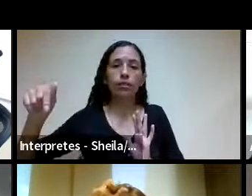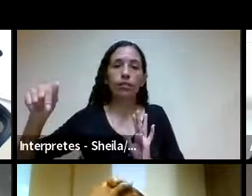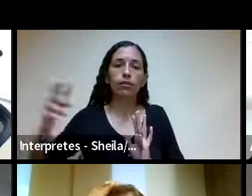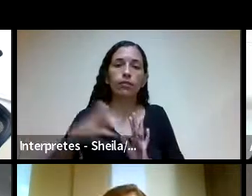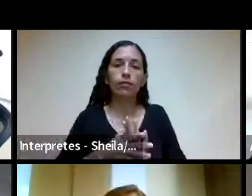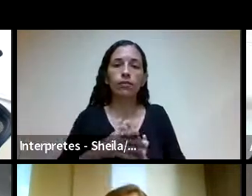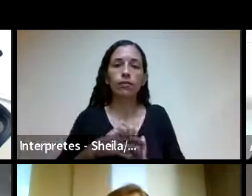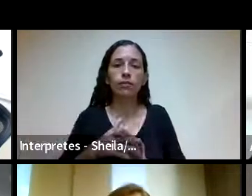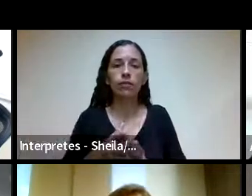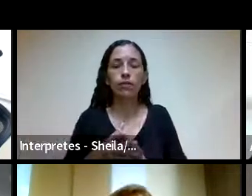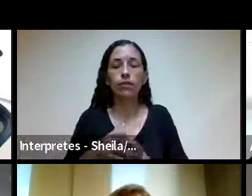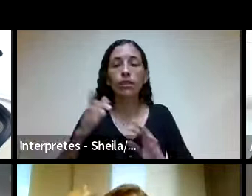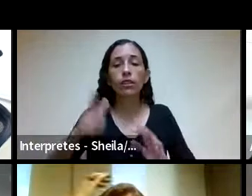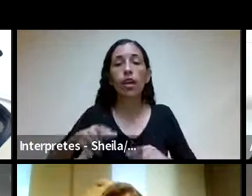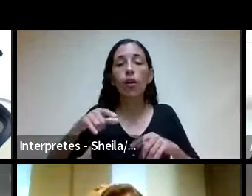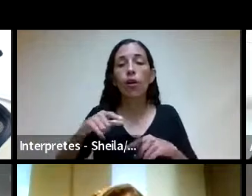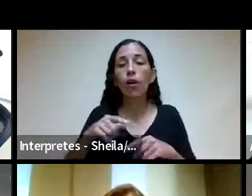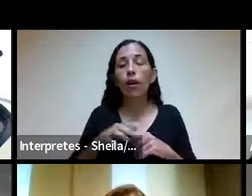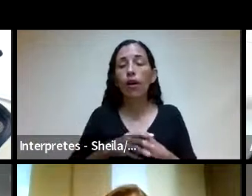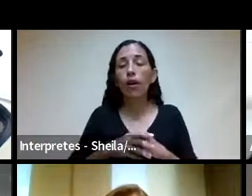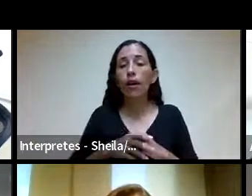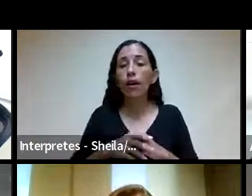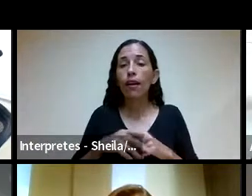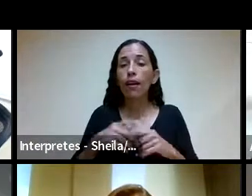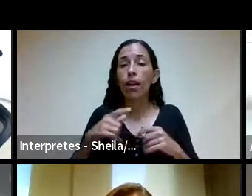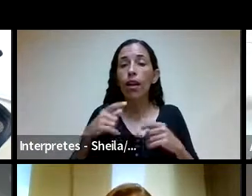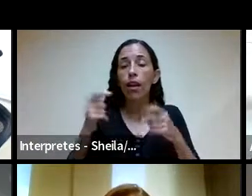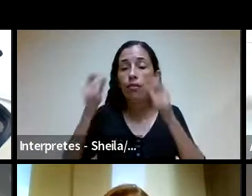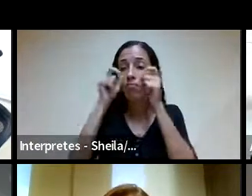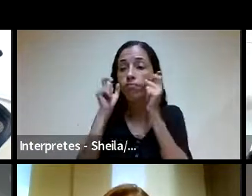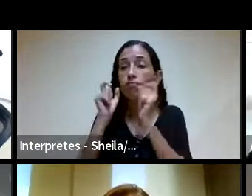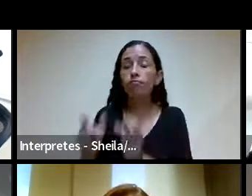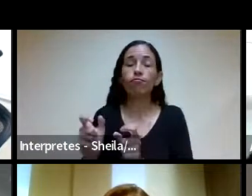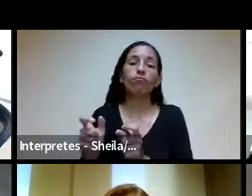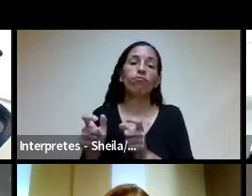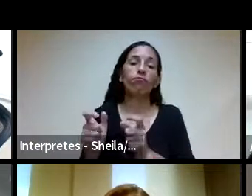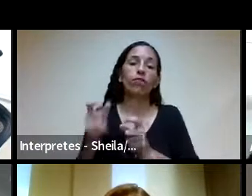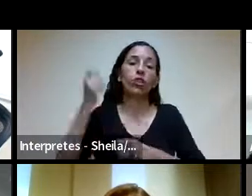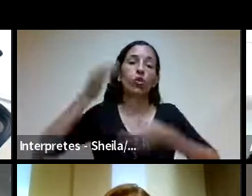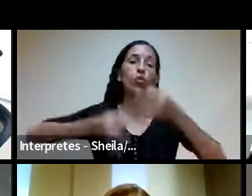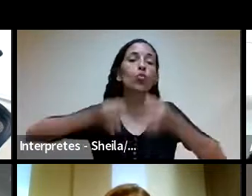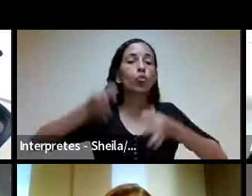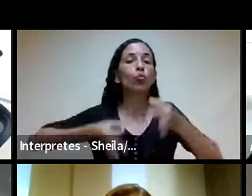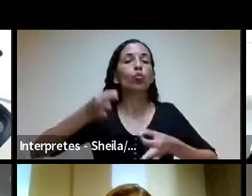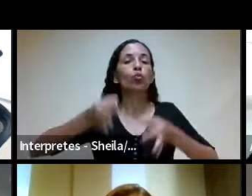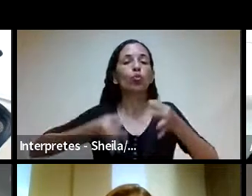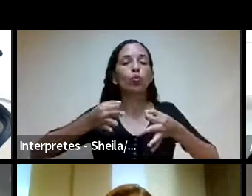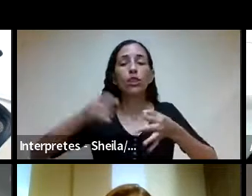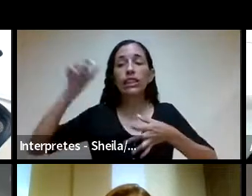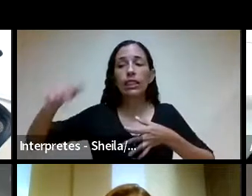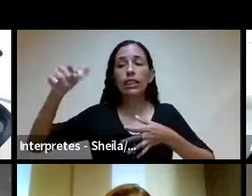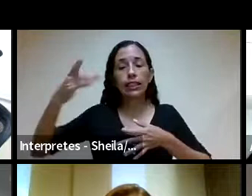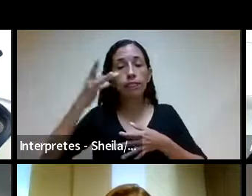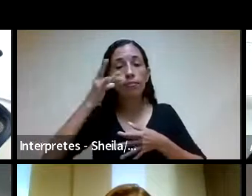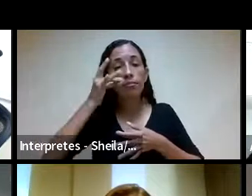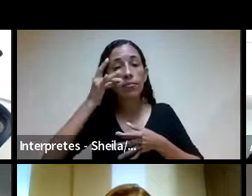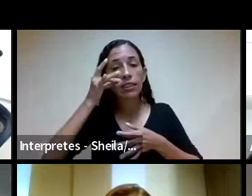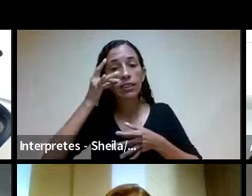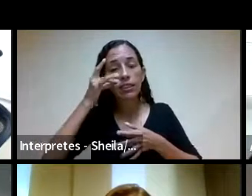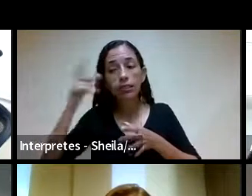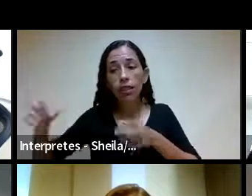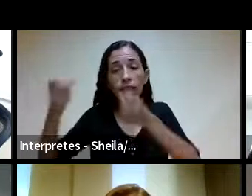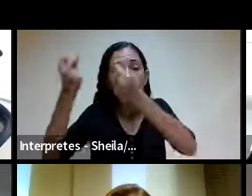do próprio juiz a oitiva dessa testemunha, dessa senhora, saber o que de fato